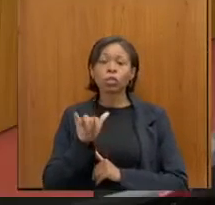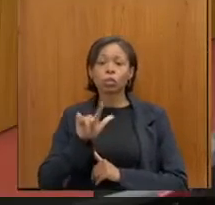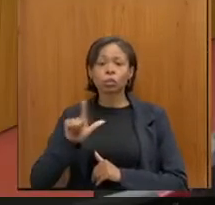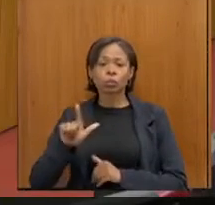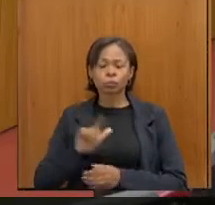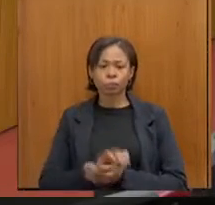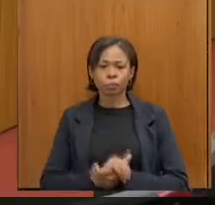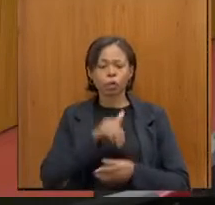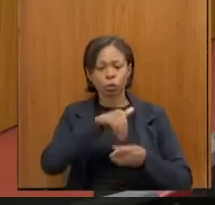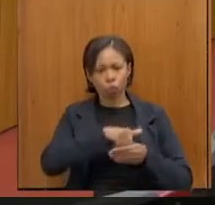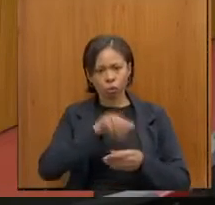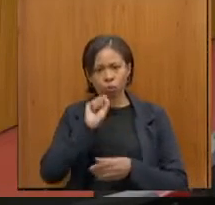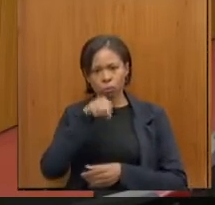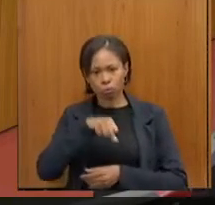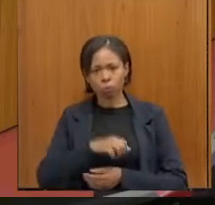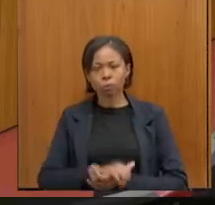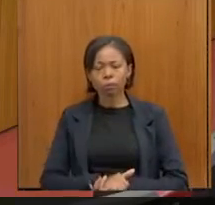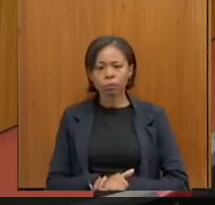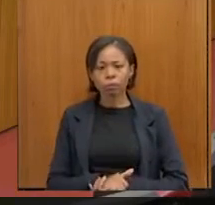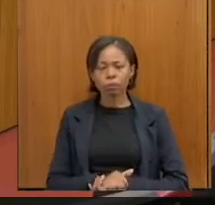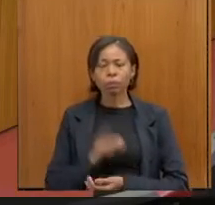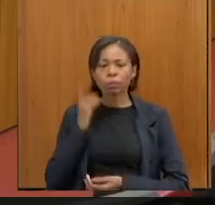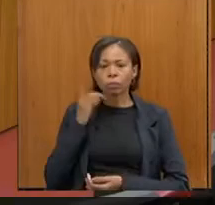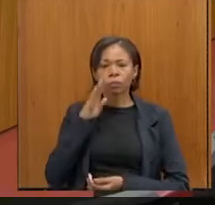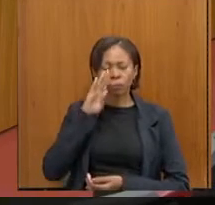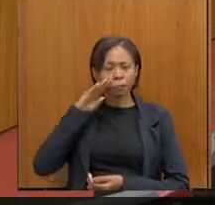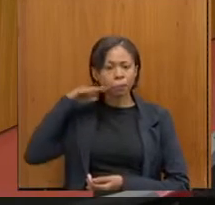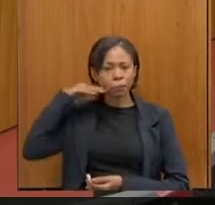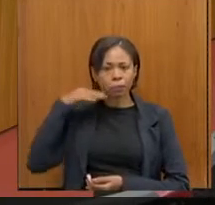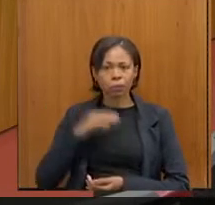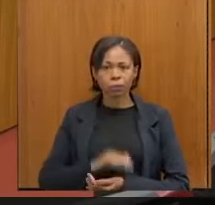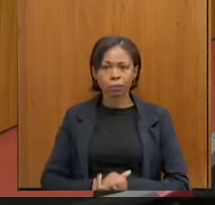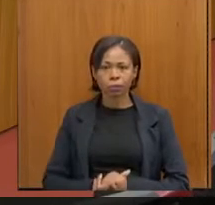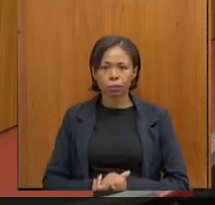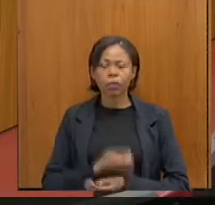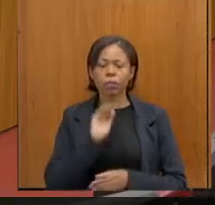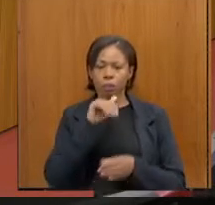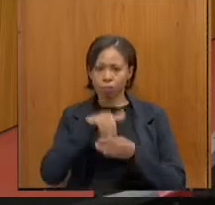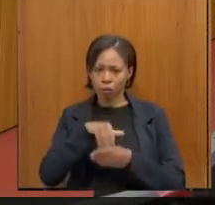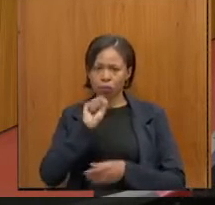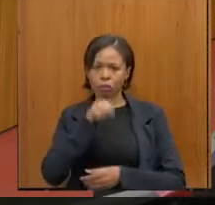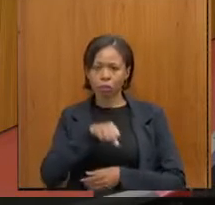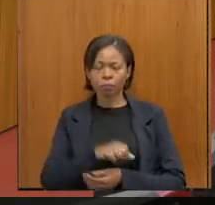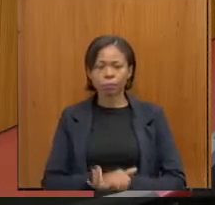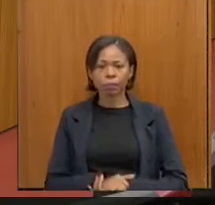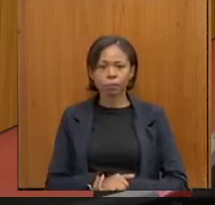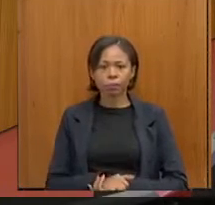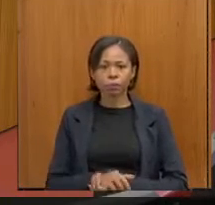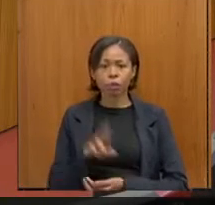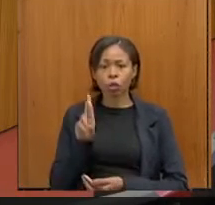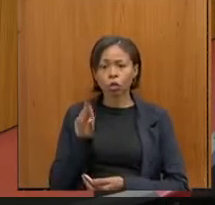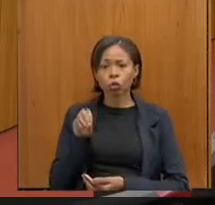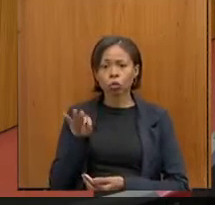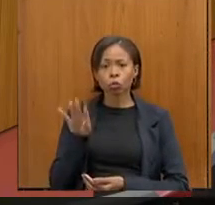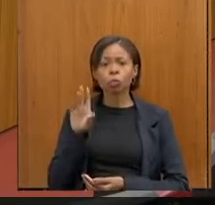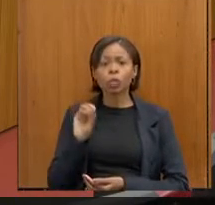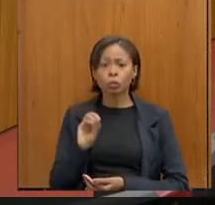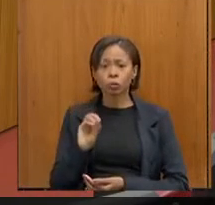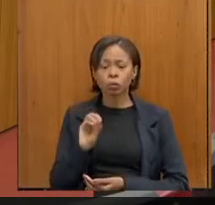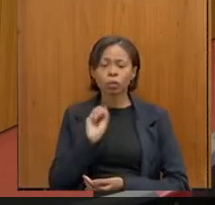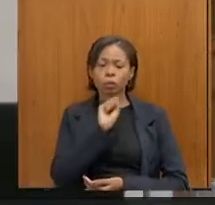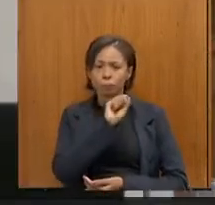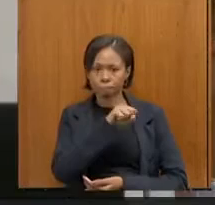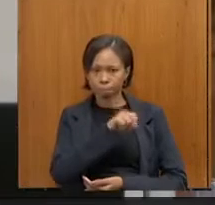Pereira votos em Presidente Deputado a Beatriz Cerqueira adorável Presidente Deputado Roberto Andrade